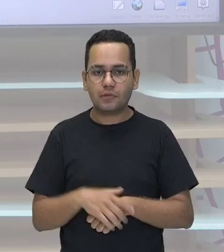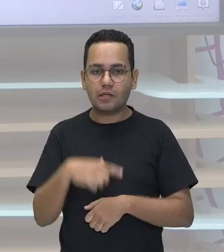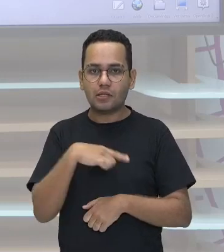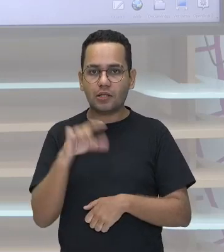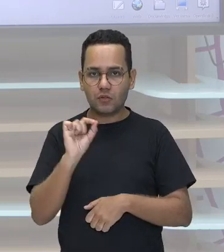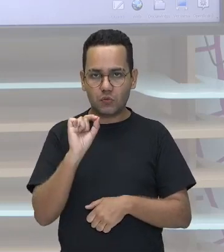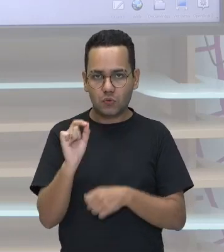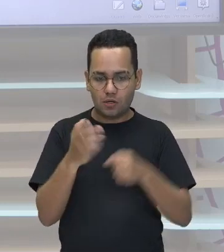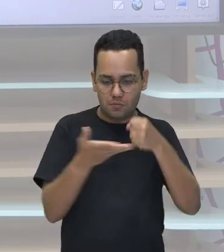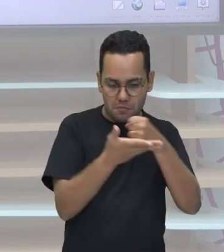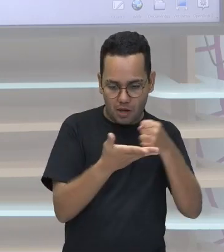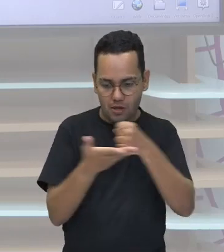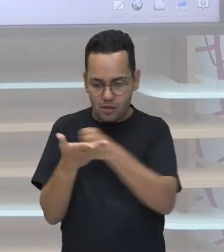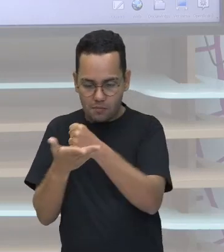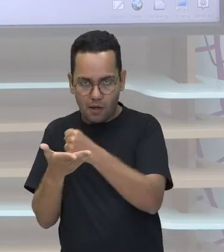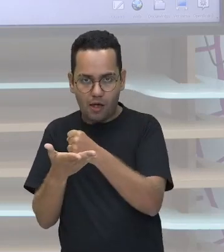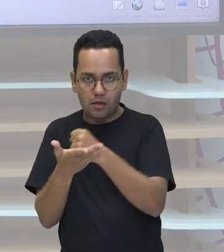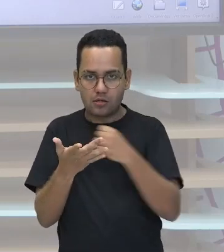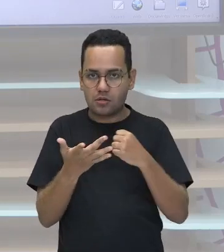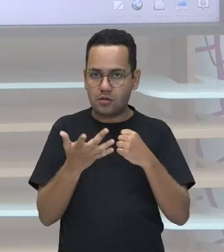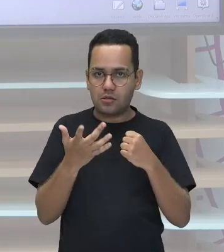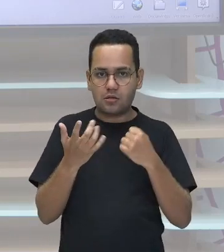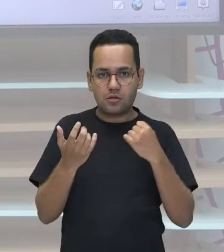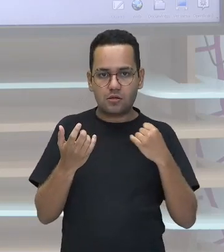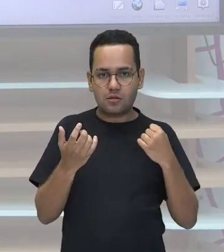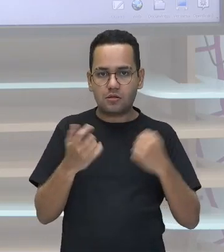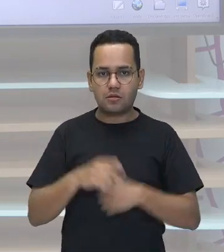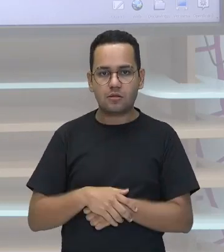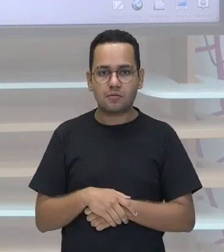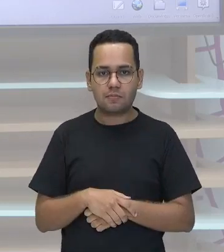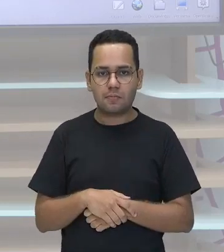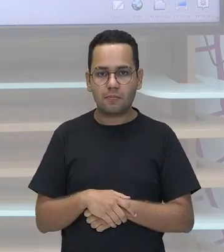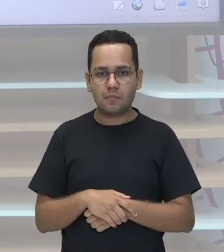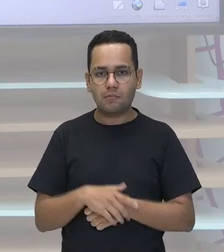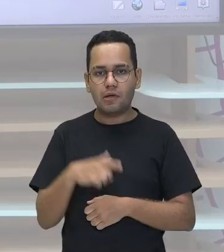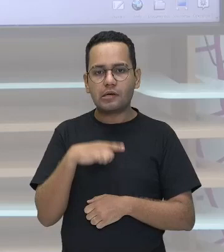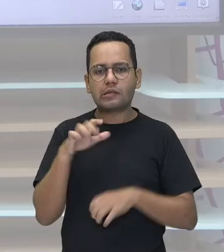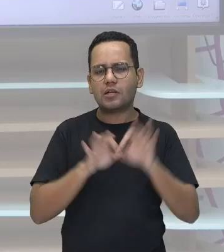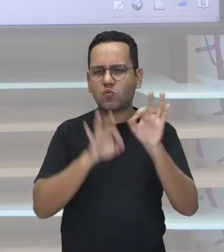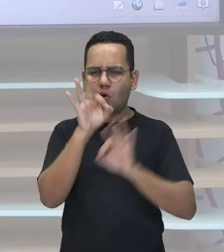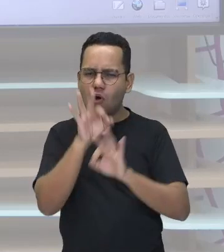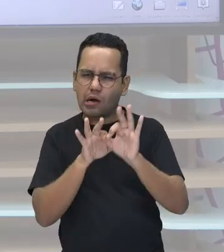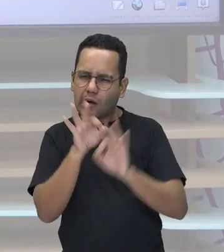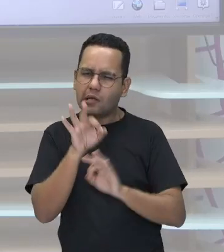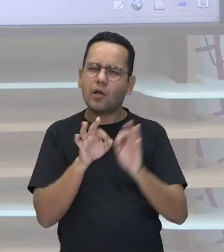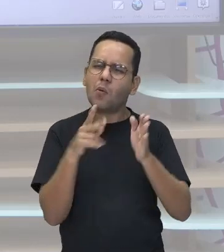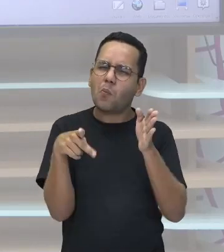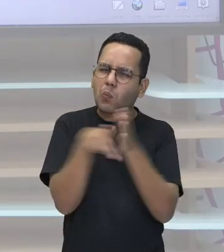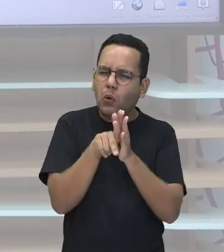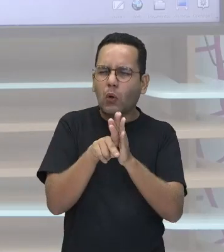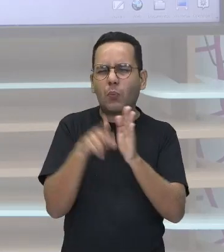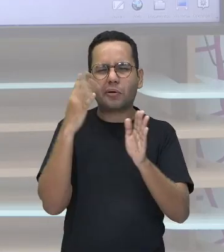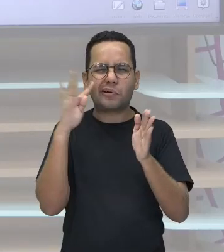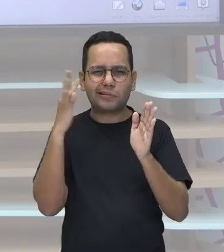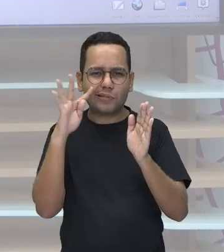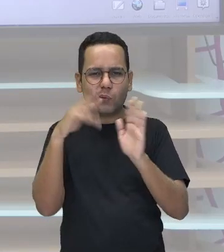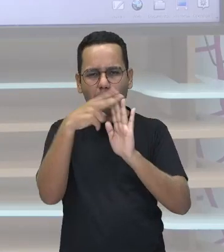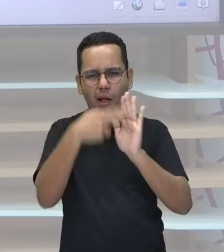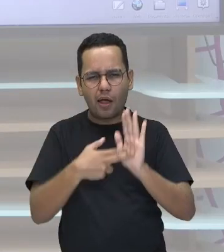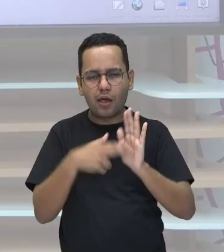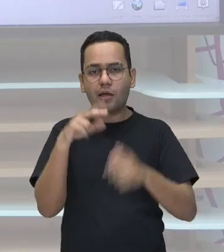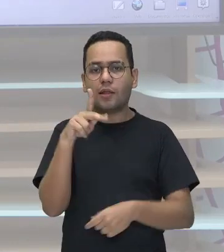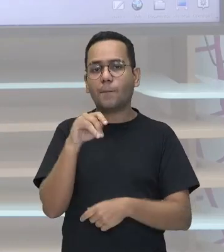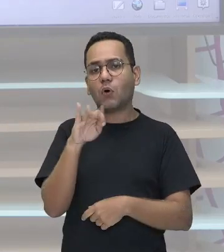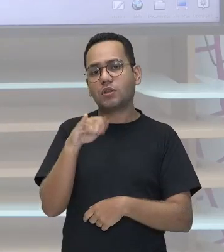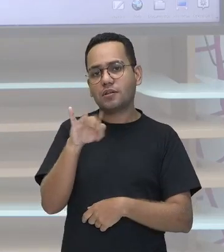bases Ok E aí você vai igualar através dessas propriedades da potenciação que eu apresentei para vocês tá duas